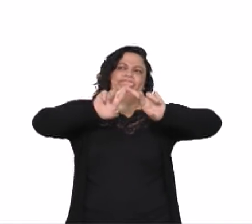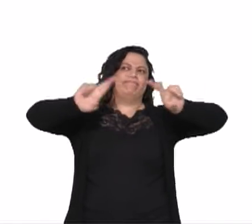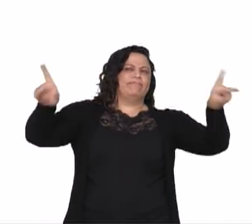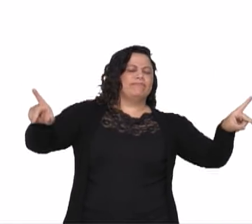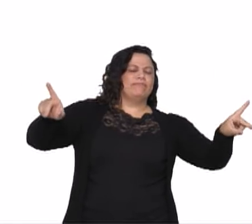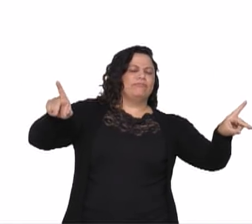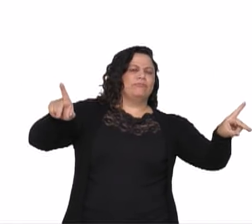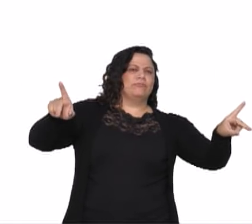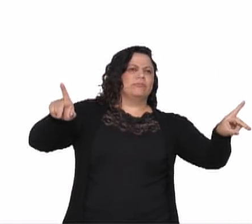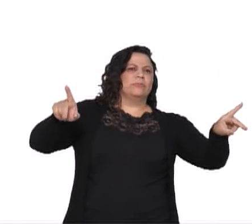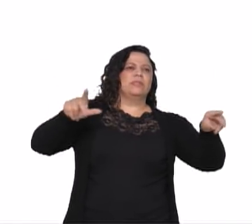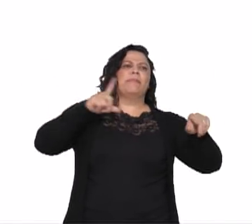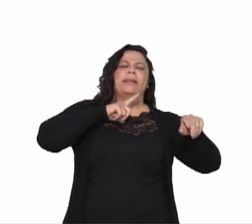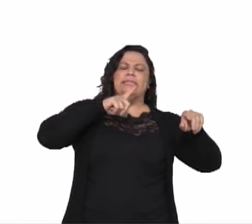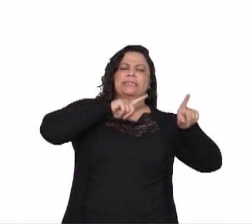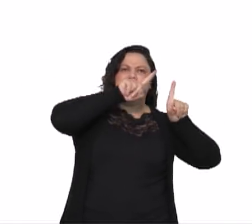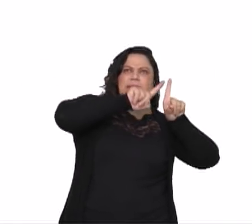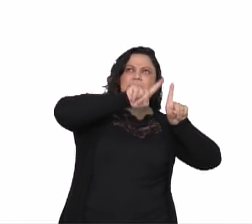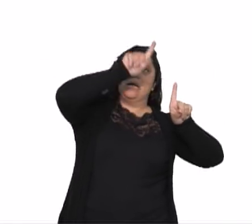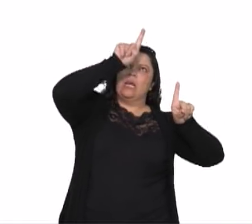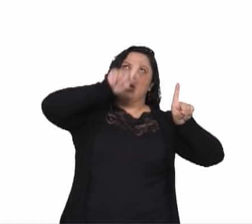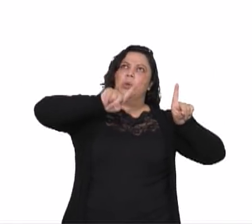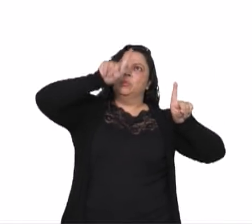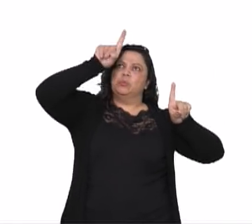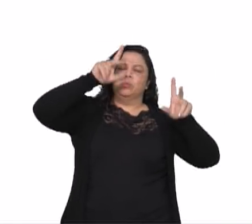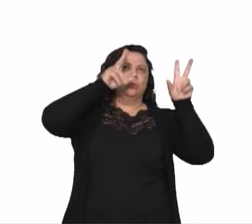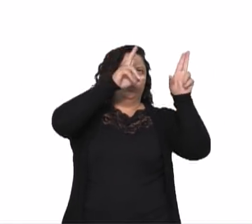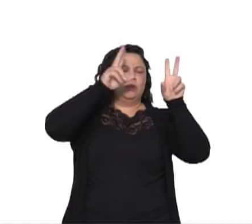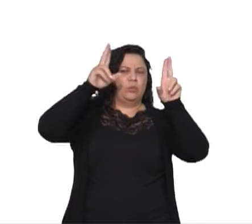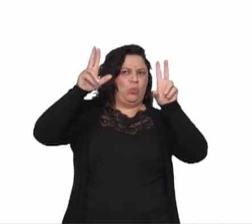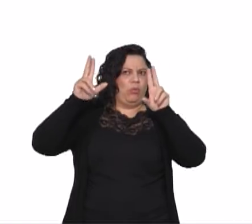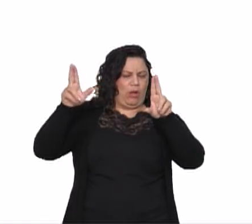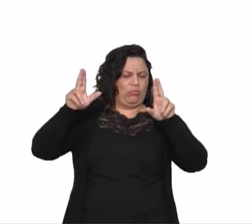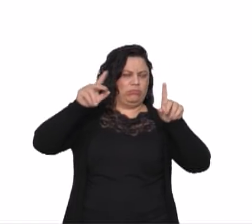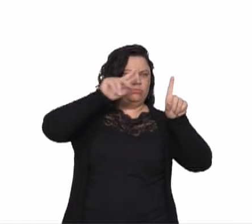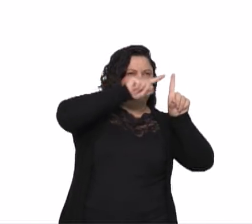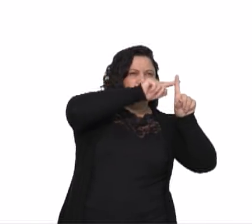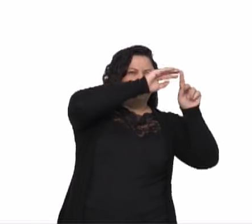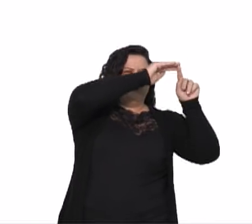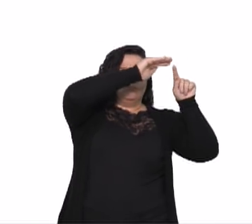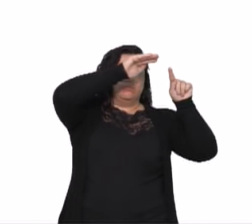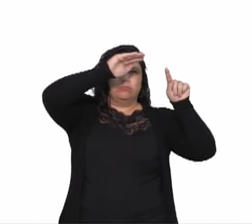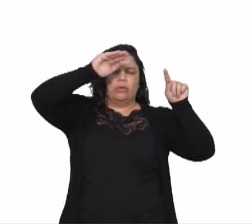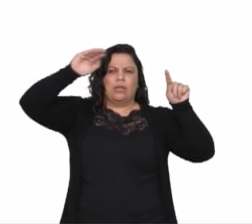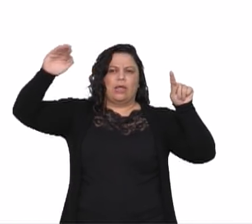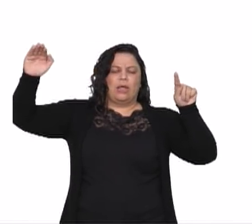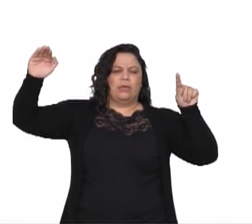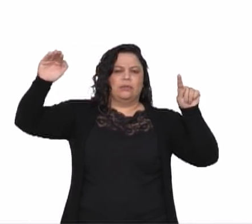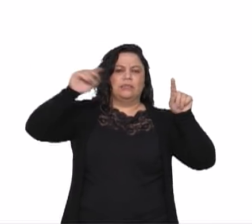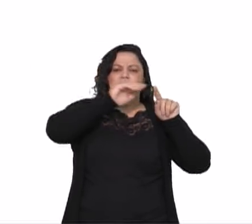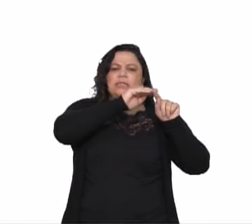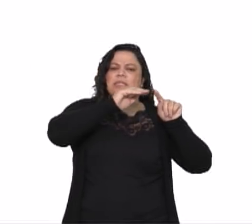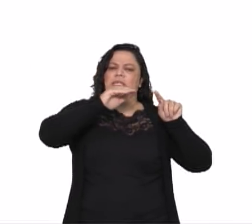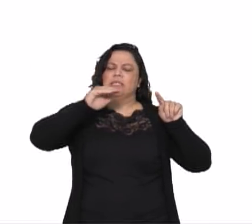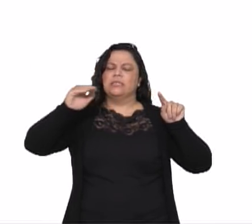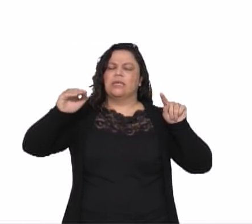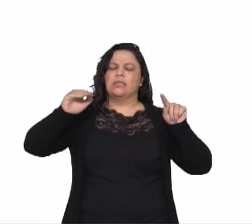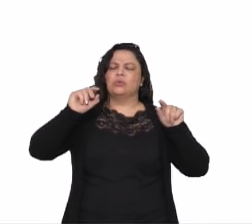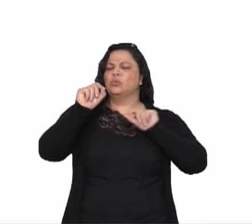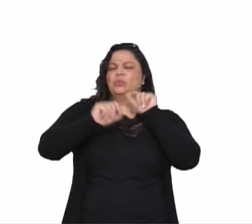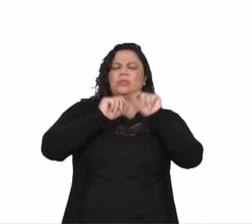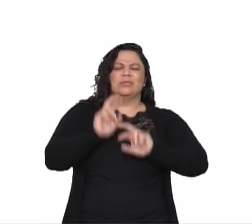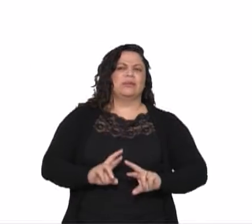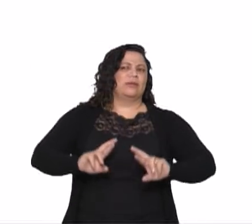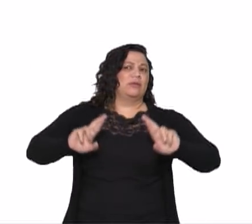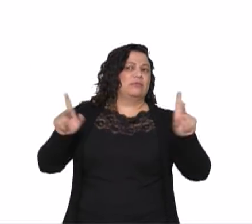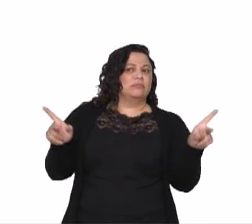a mesma intensidade, a mesma duração. Então, o que os diferencia?